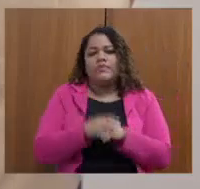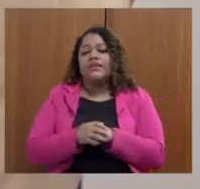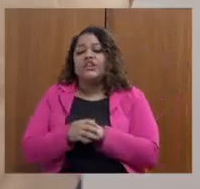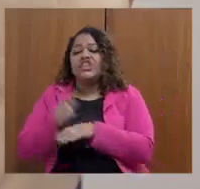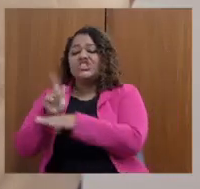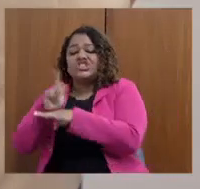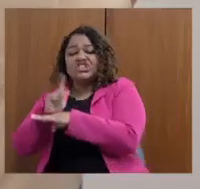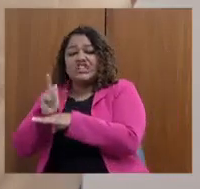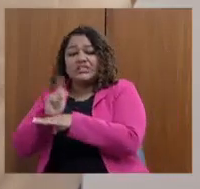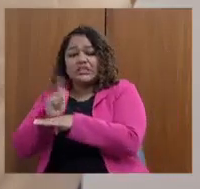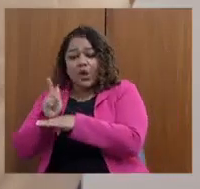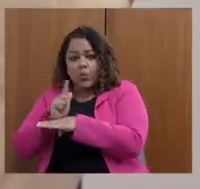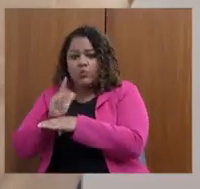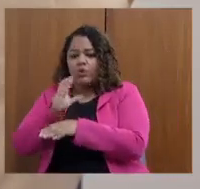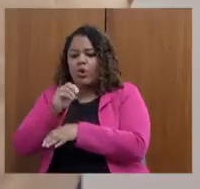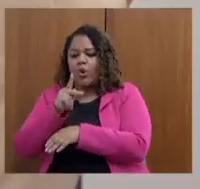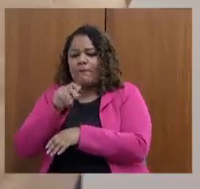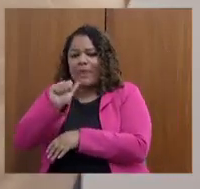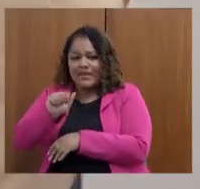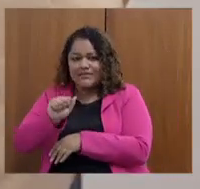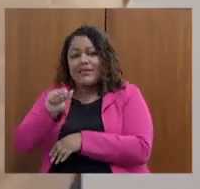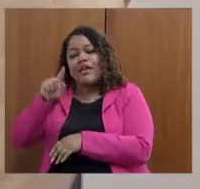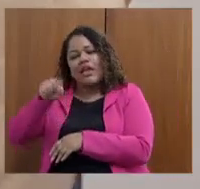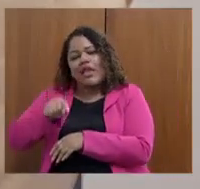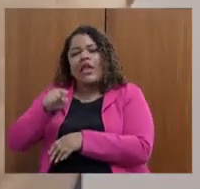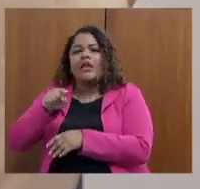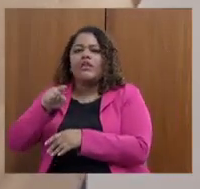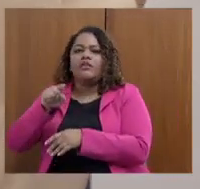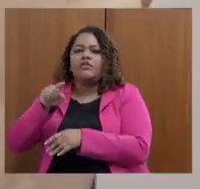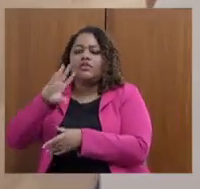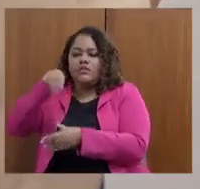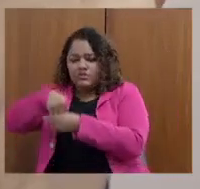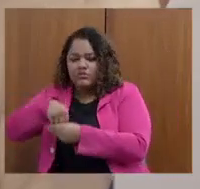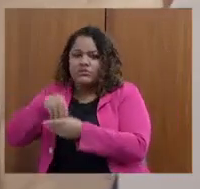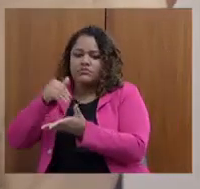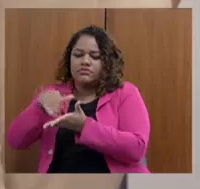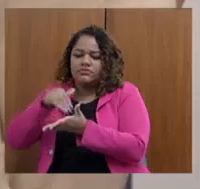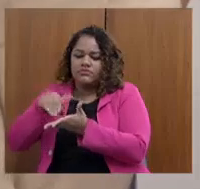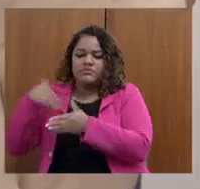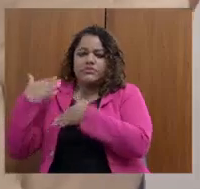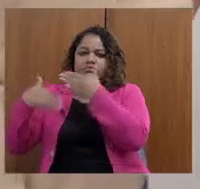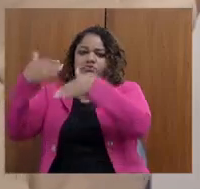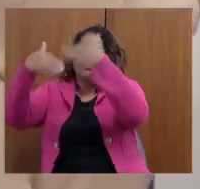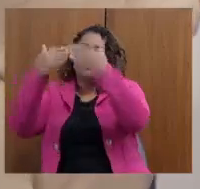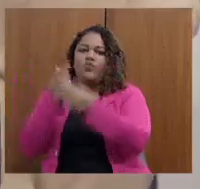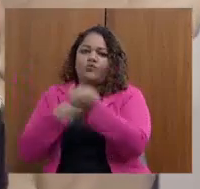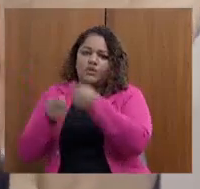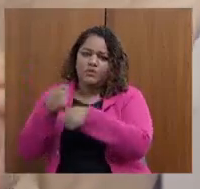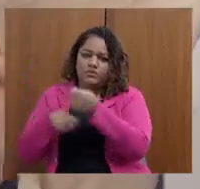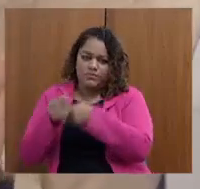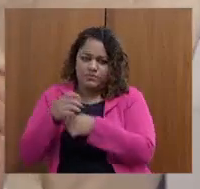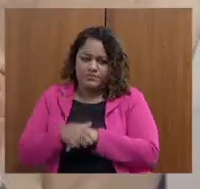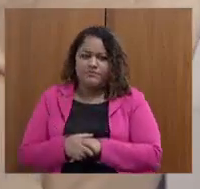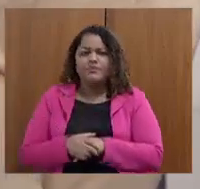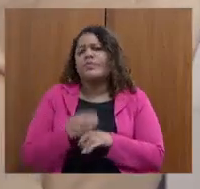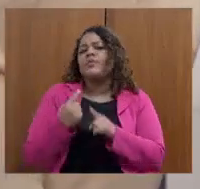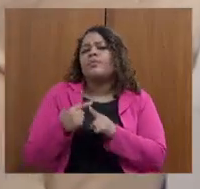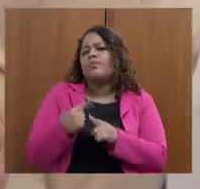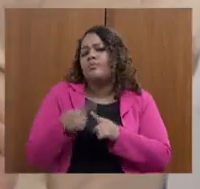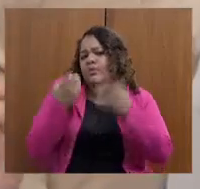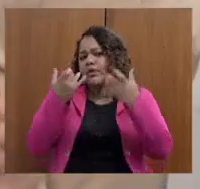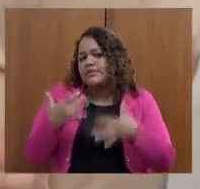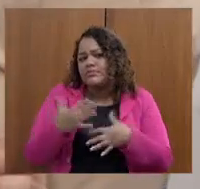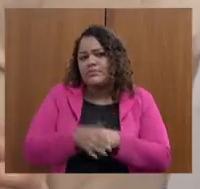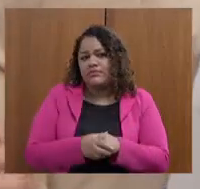Está na secretaria de desenvolvimento econômico por que que eu falo isso porque a COPASA está em